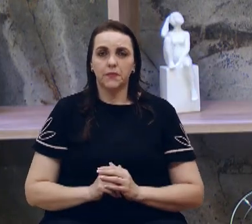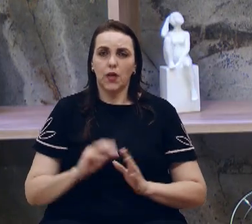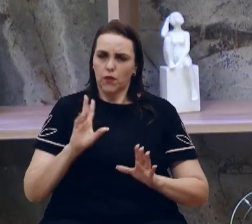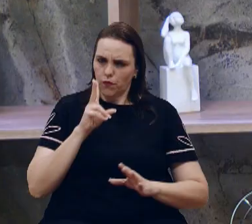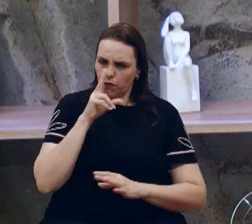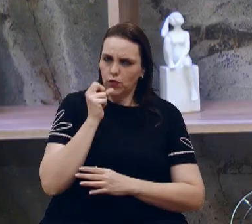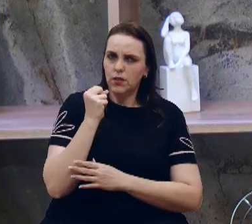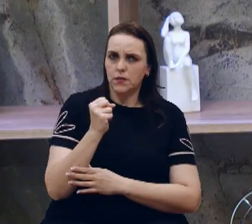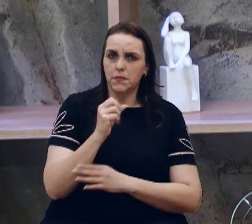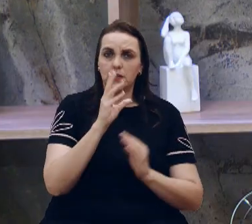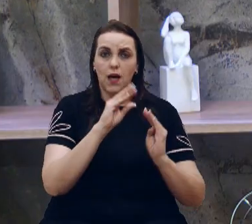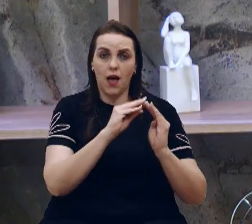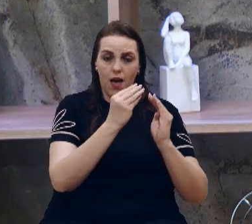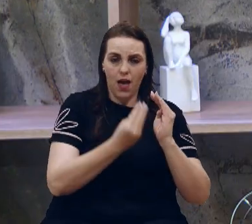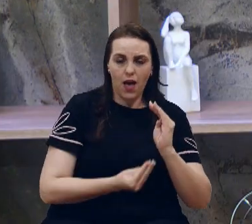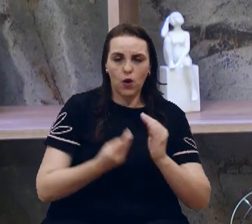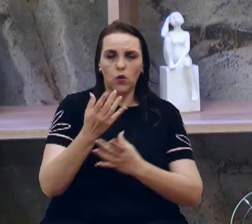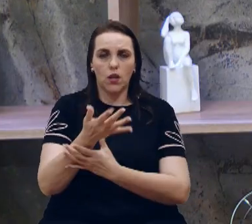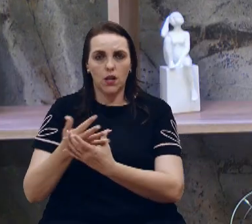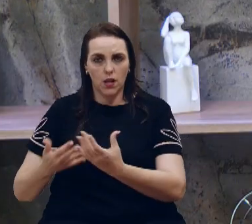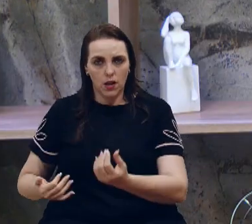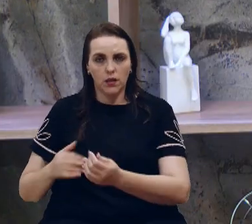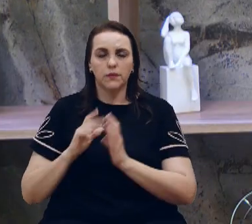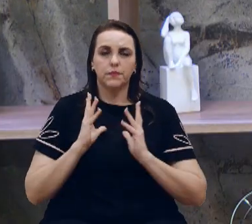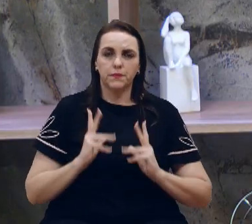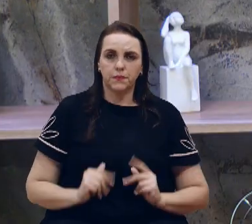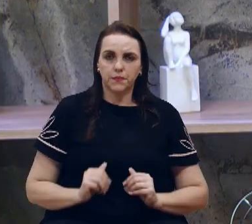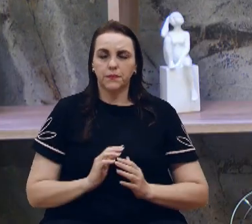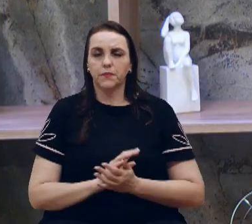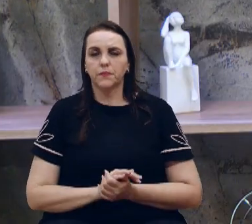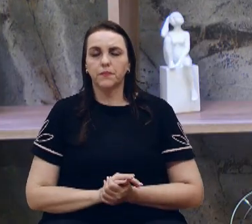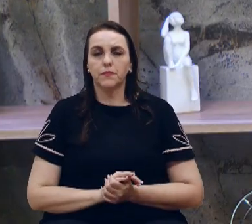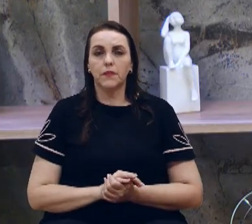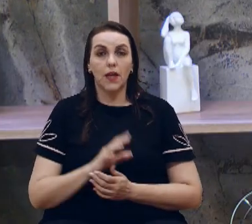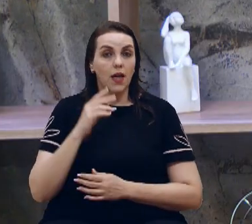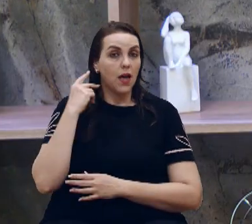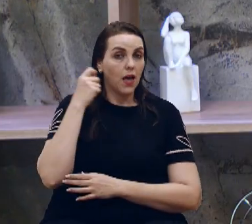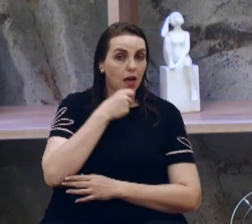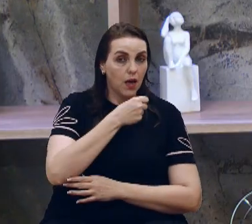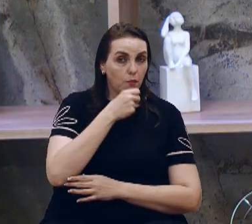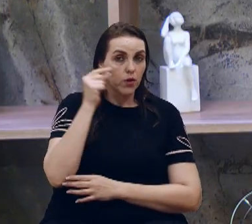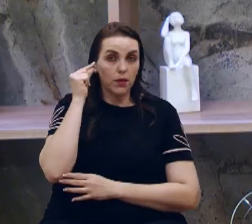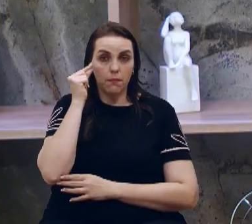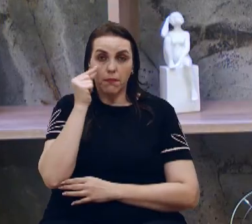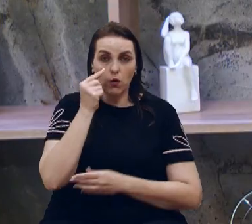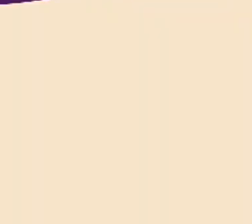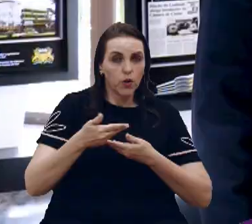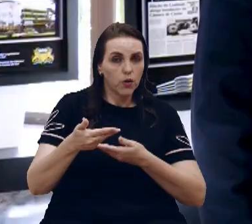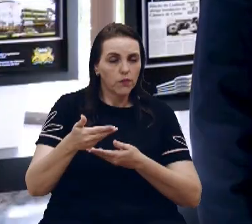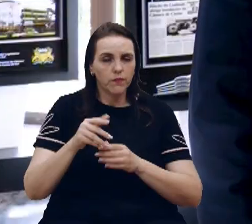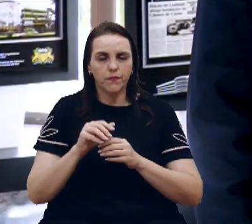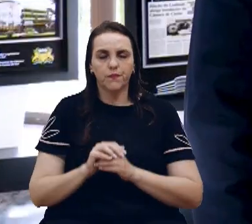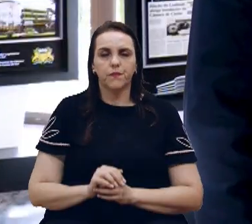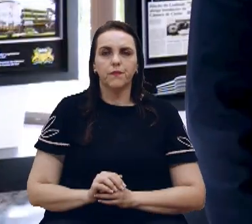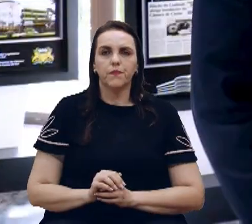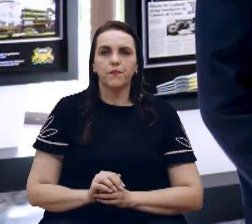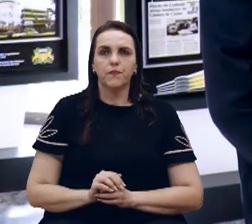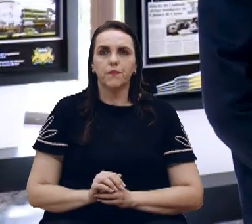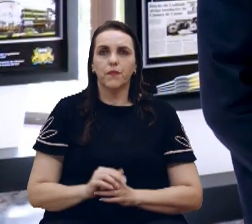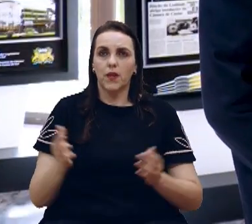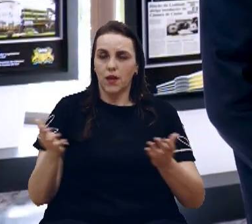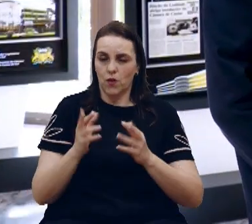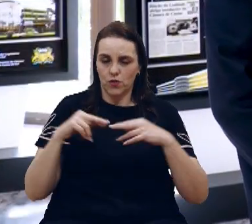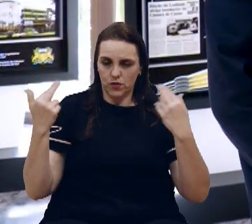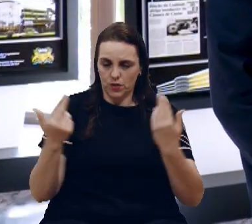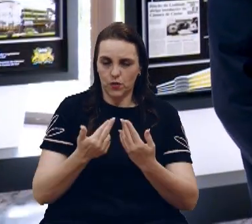de água e de saneamento básico. O repórter Mauro Camargo acompanhou a visita. Vive, na sessão de hoje